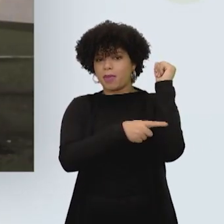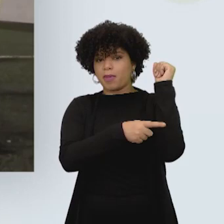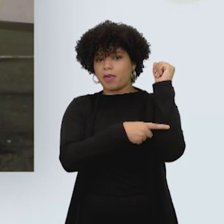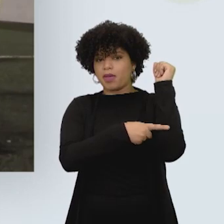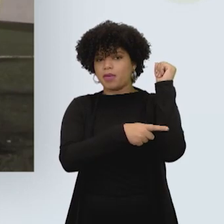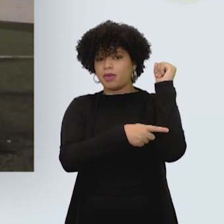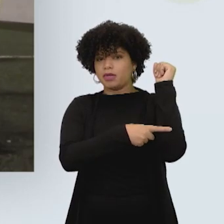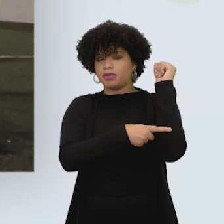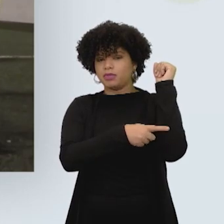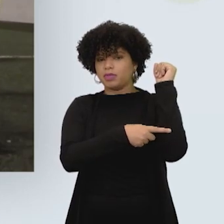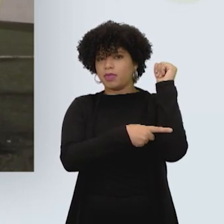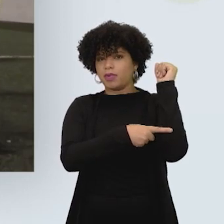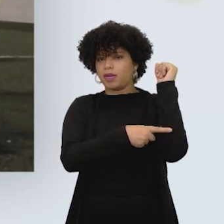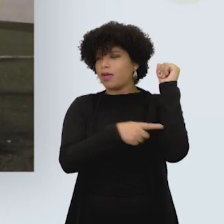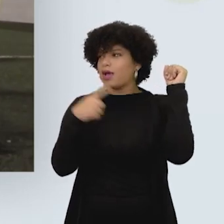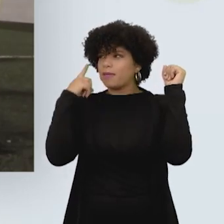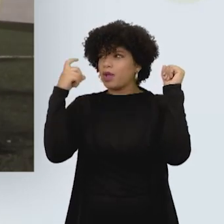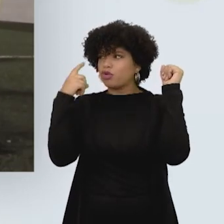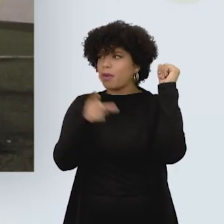Direita sua, Marquinhos.